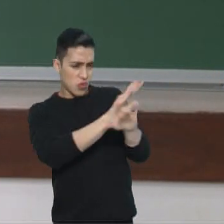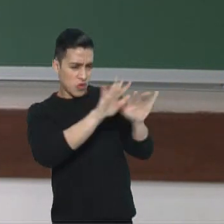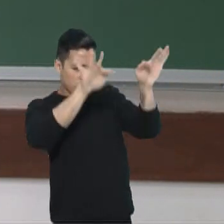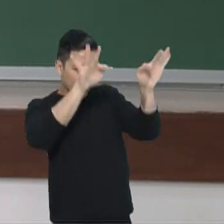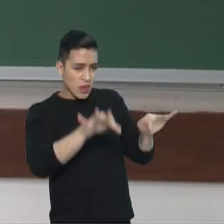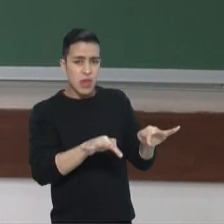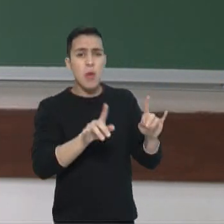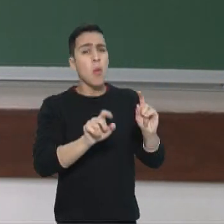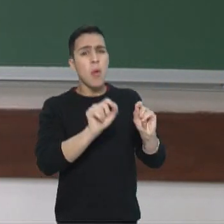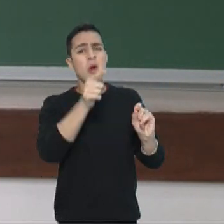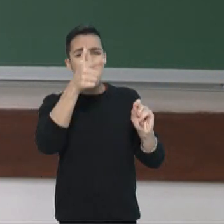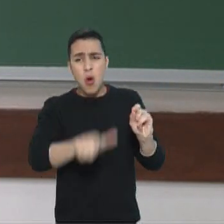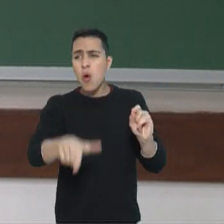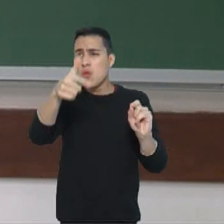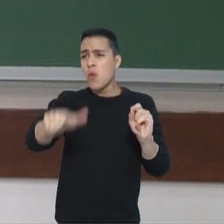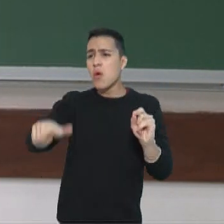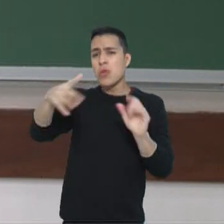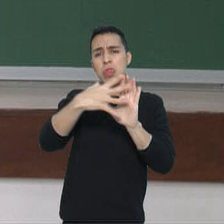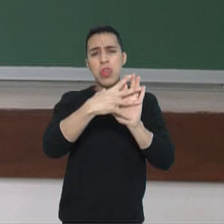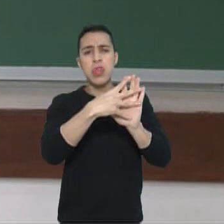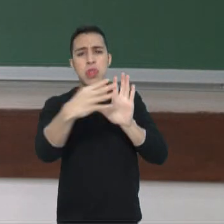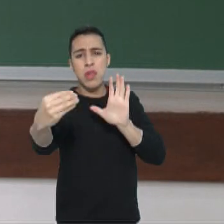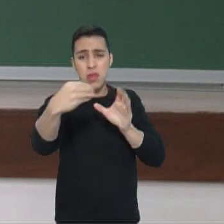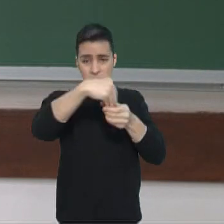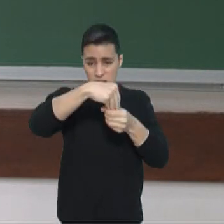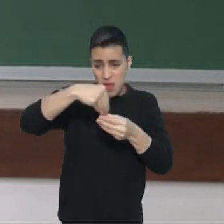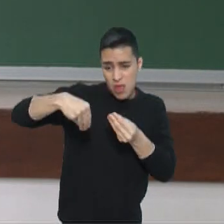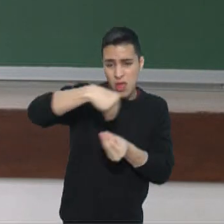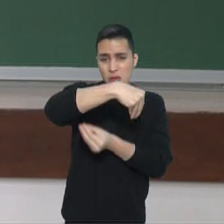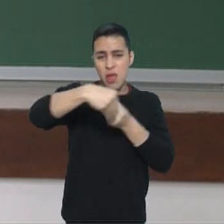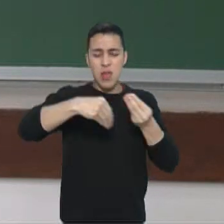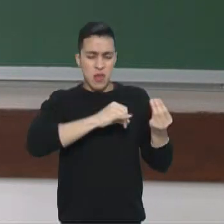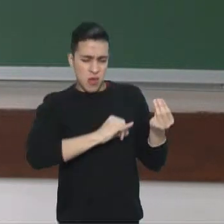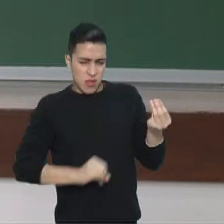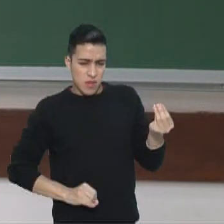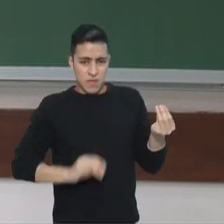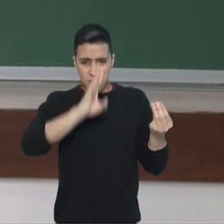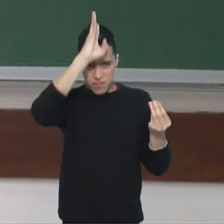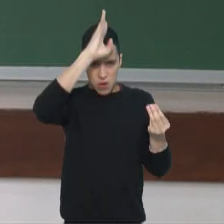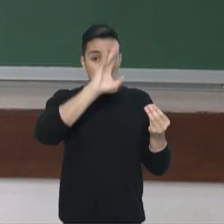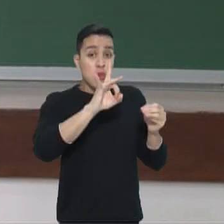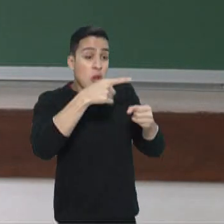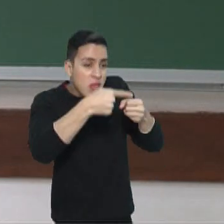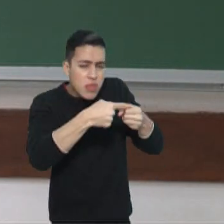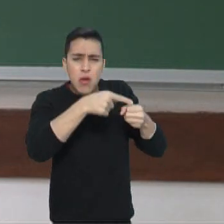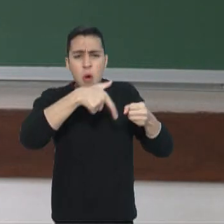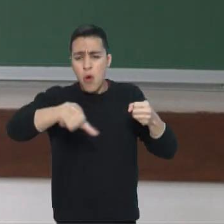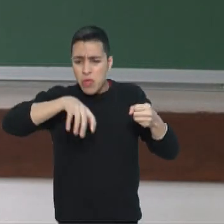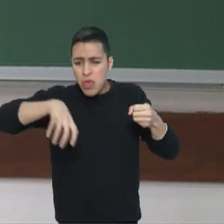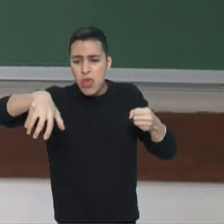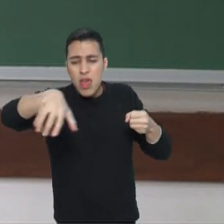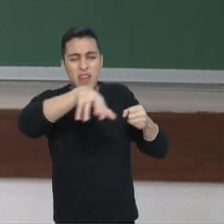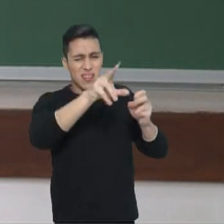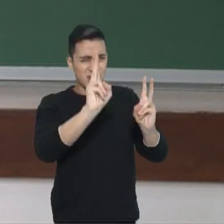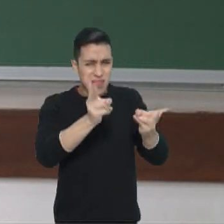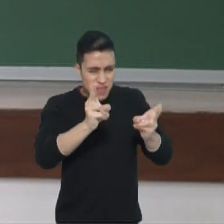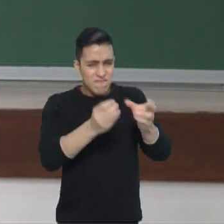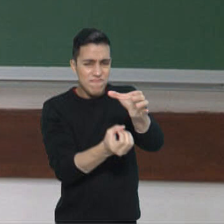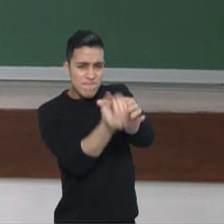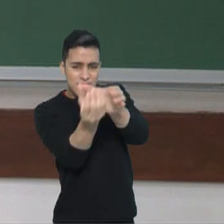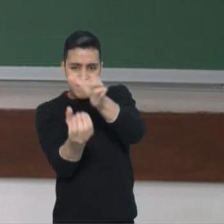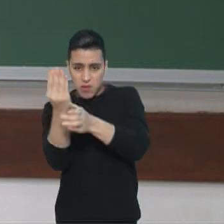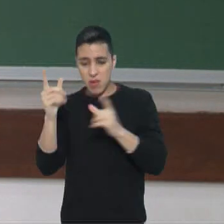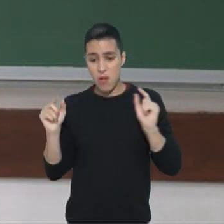sendo construídas em muitos outros lugares dentro do Império Romano, não só na cidade de Roma. Como que funcionava isso então?